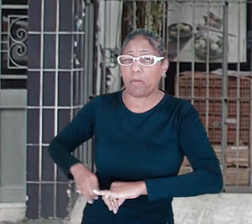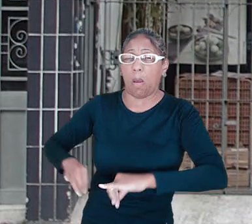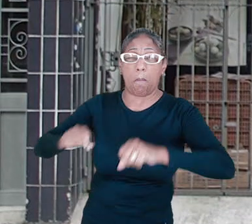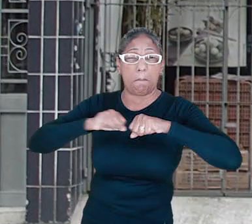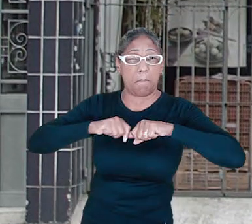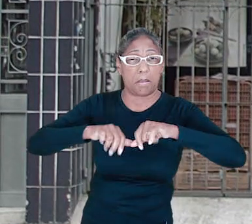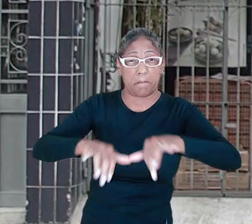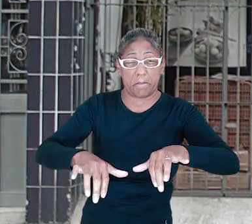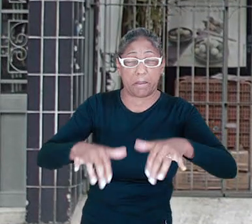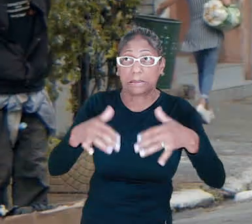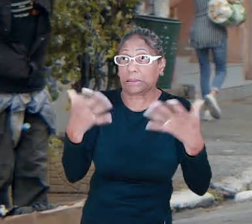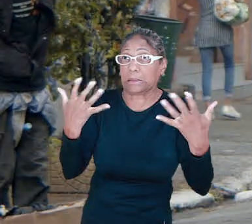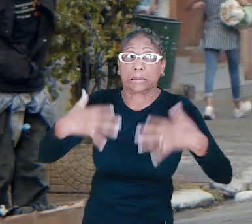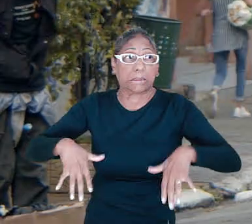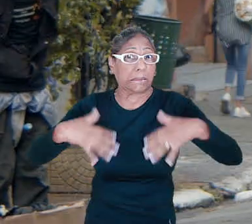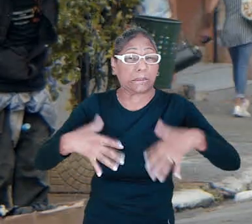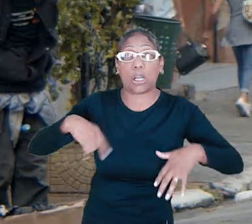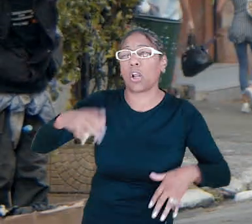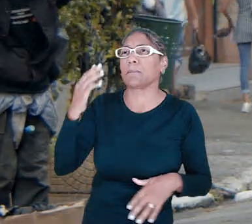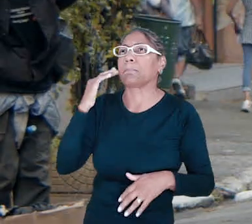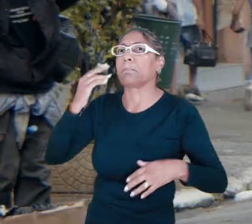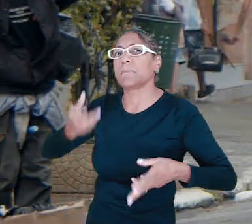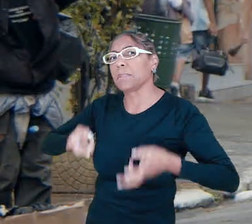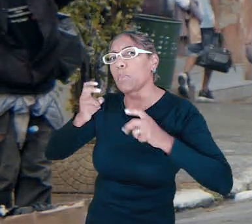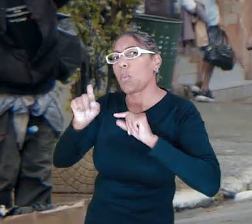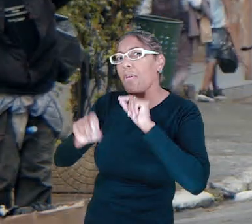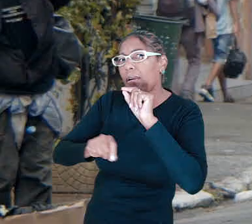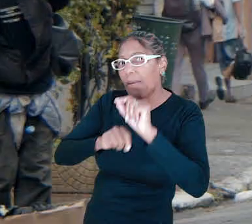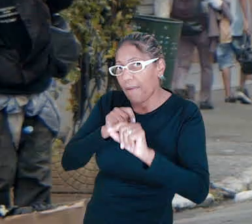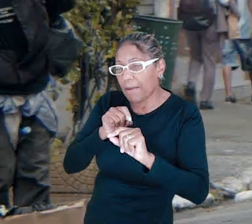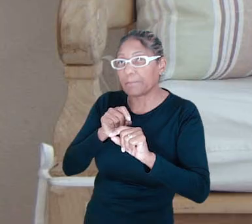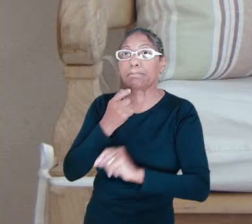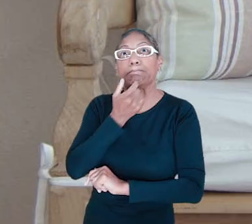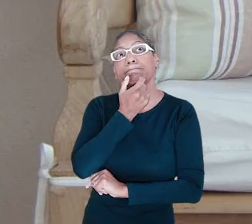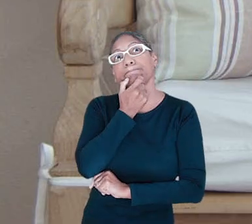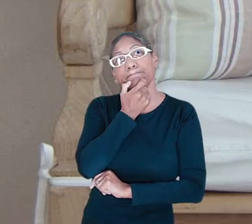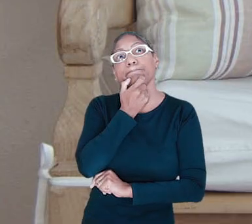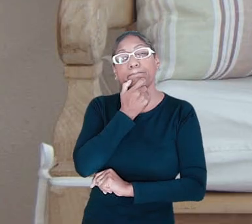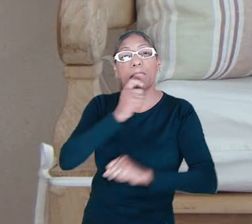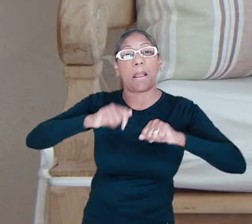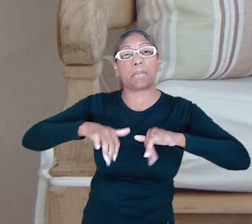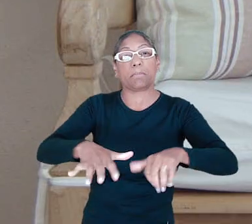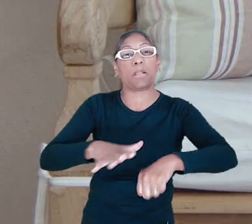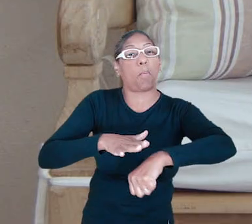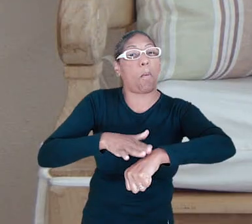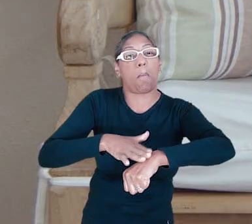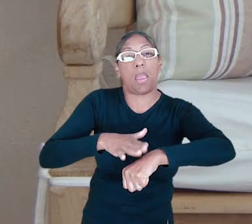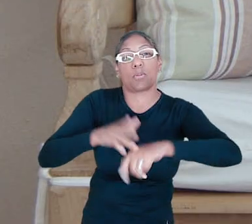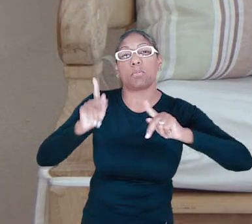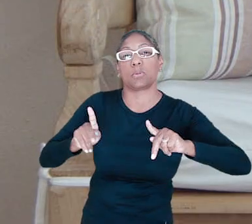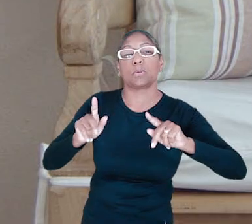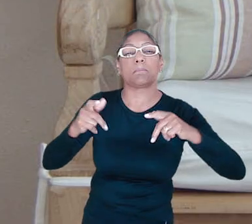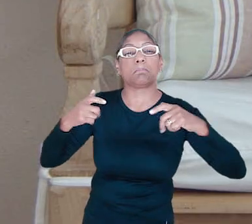muito durante a pandemia e aí chegou um momento que também a gente começou a entender que a pandemia era o